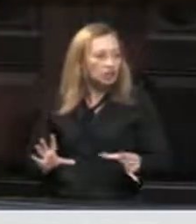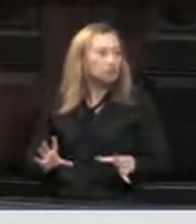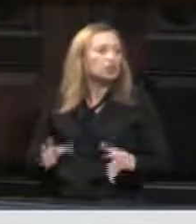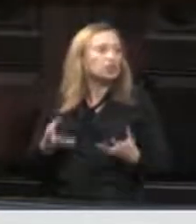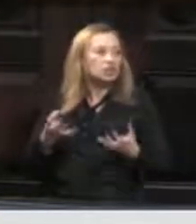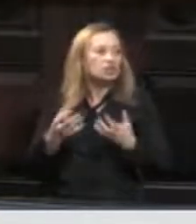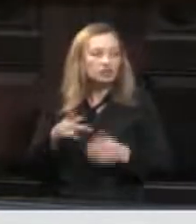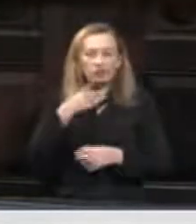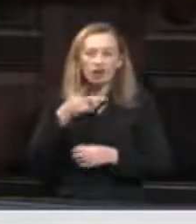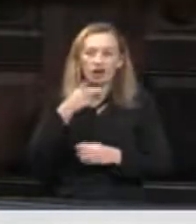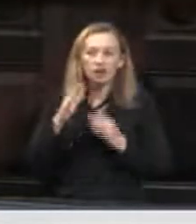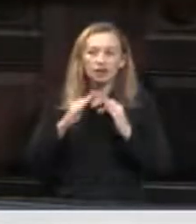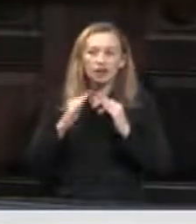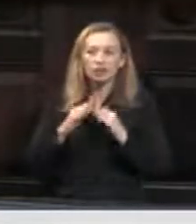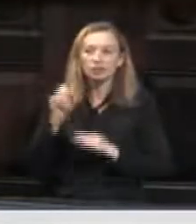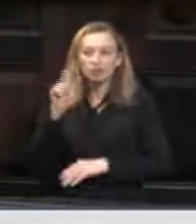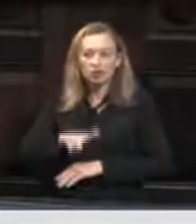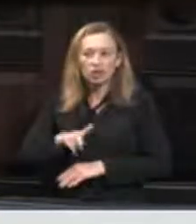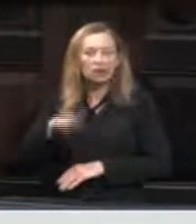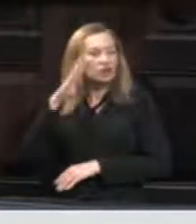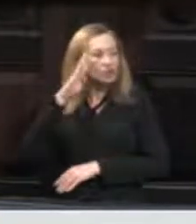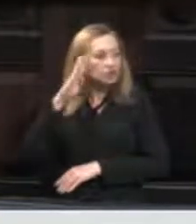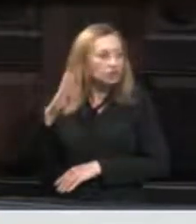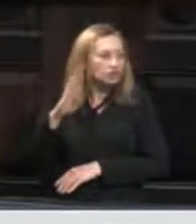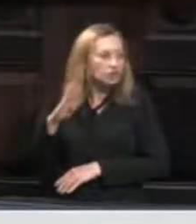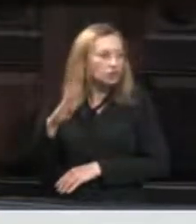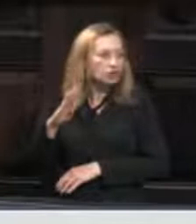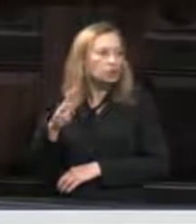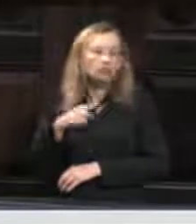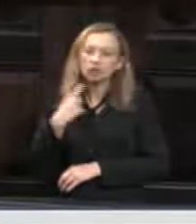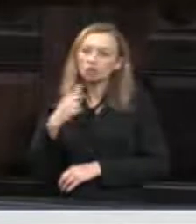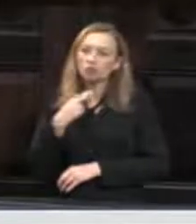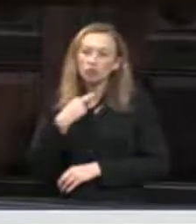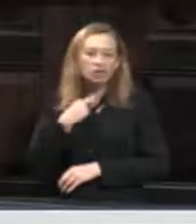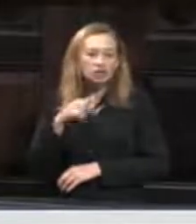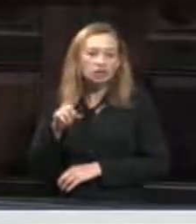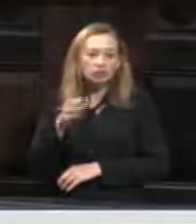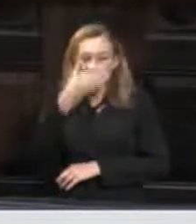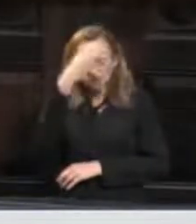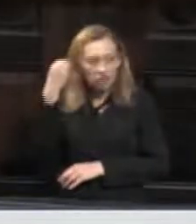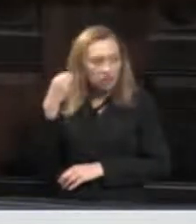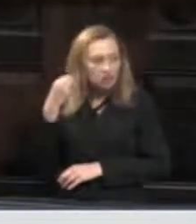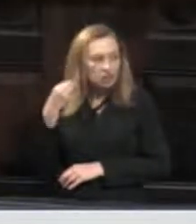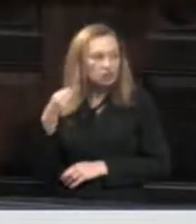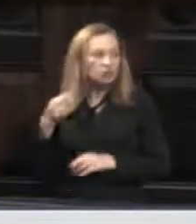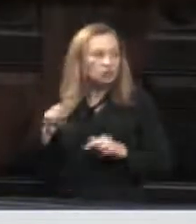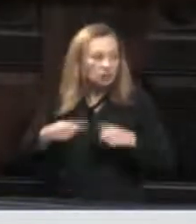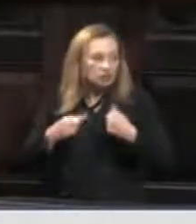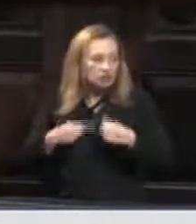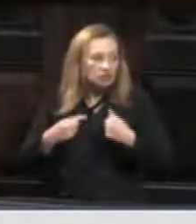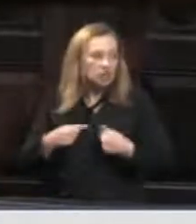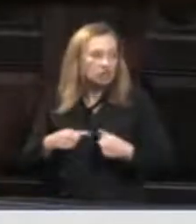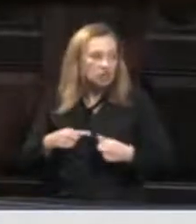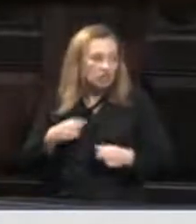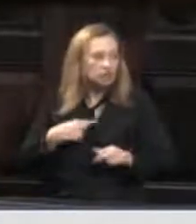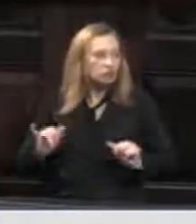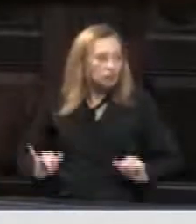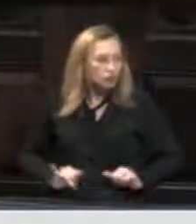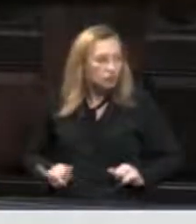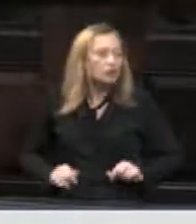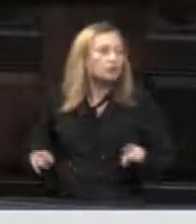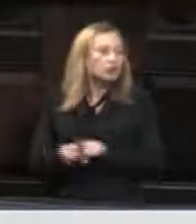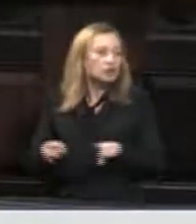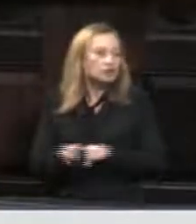casa porque é fundamental que não deixamos isso passar em branco. Tanto a ameaça que eu sofri, mas em especial o